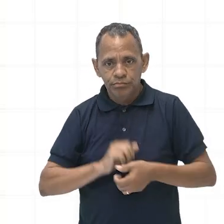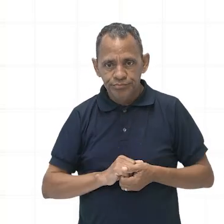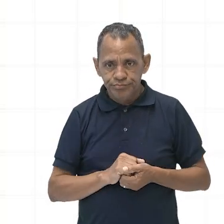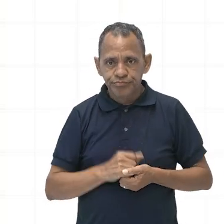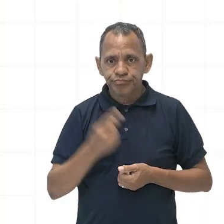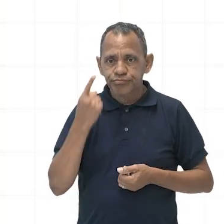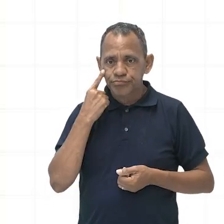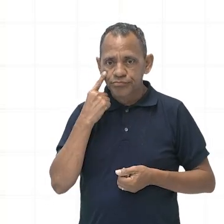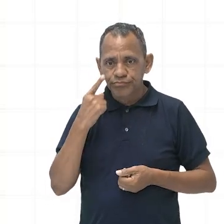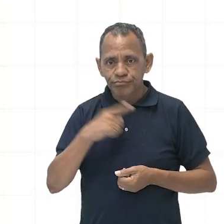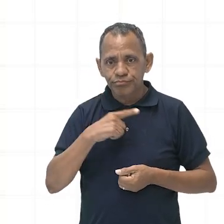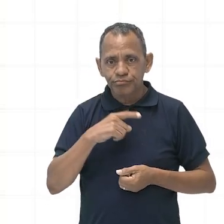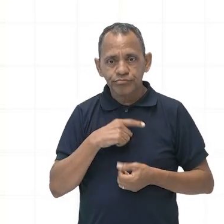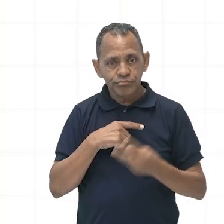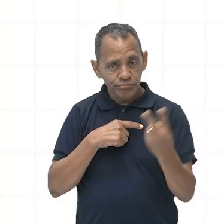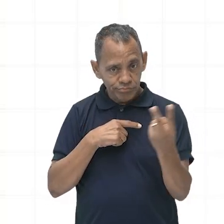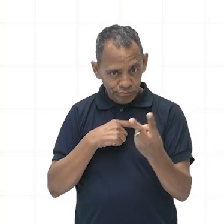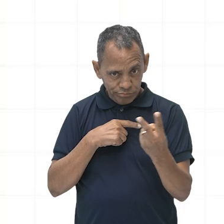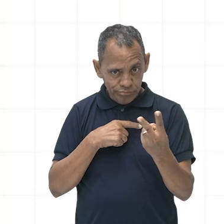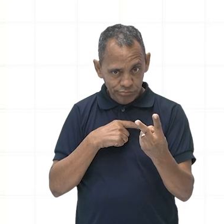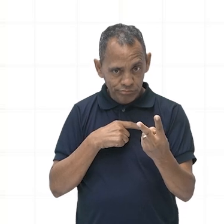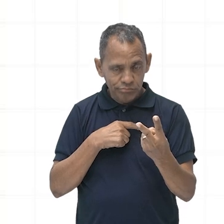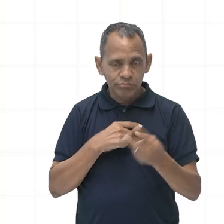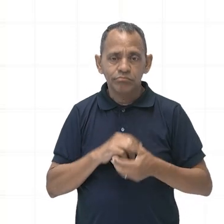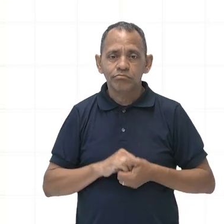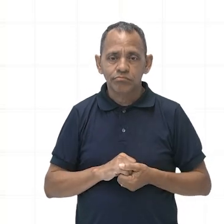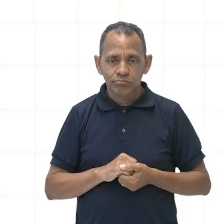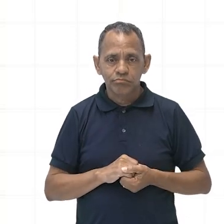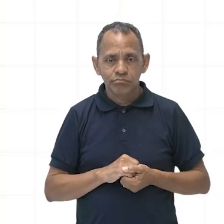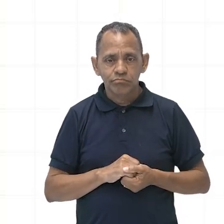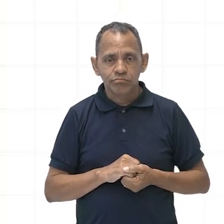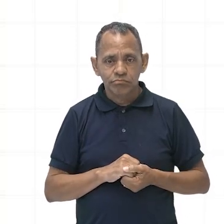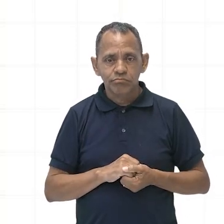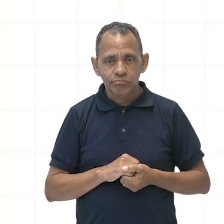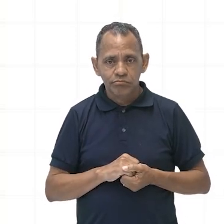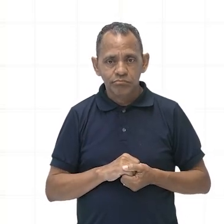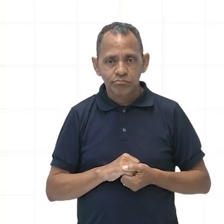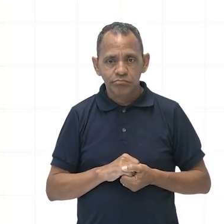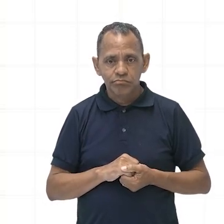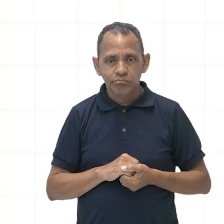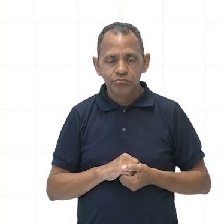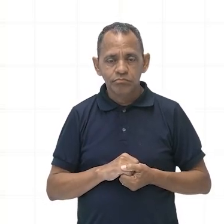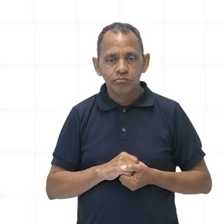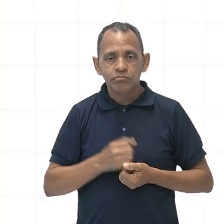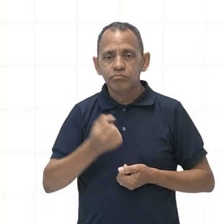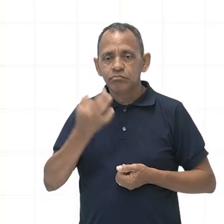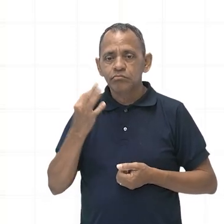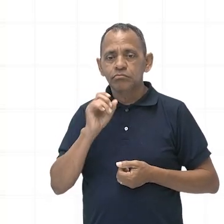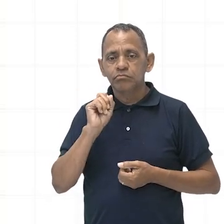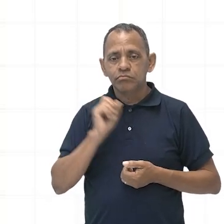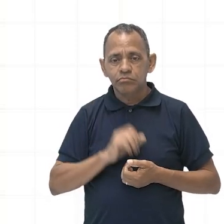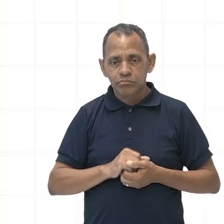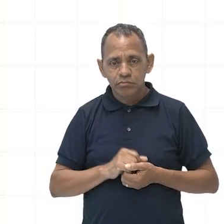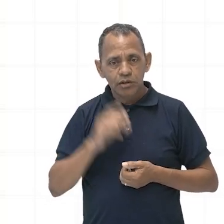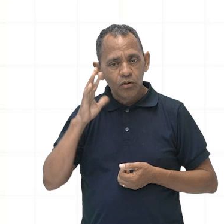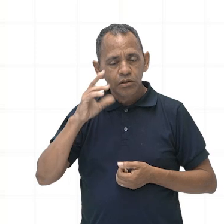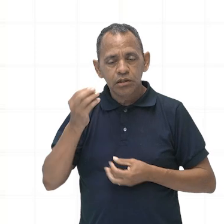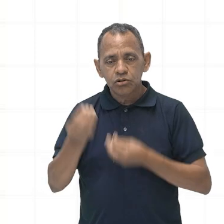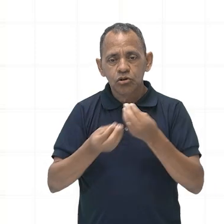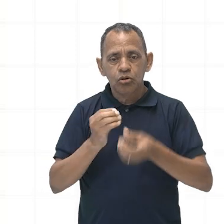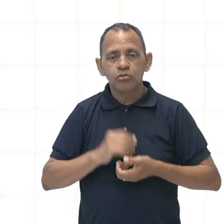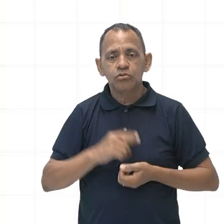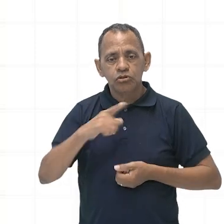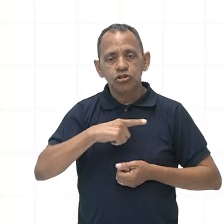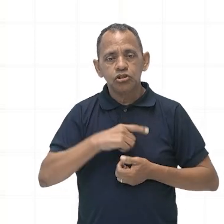observe aqui que eu tenho 2 nesse produto, correto? Então, o que acontece quando eu tenho um